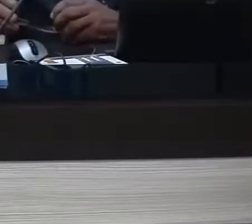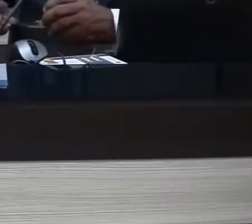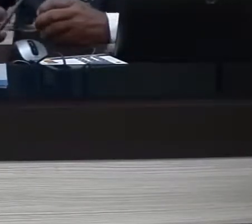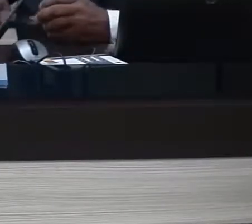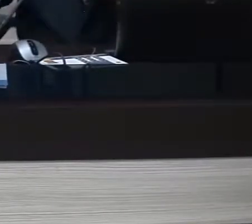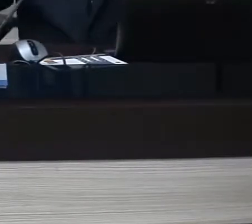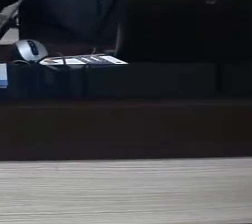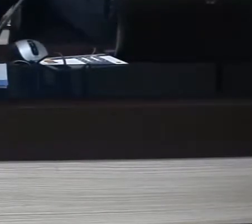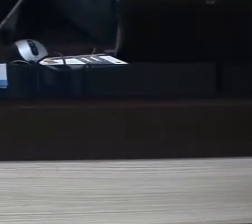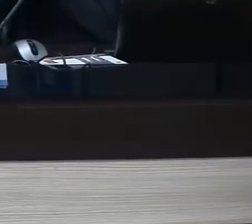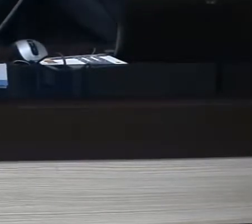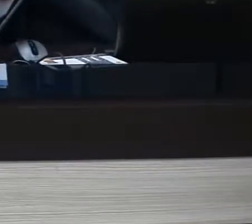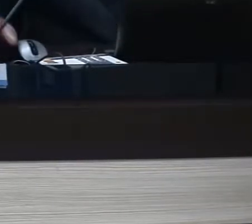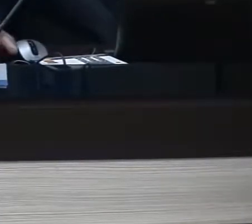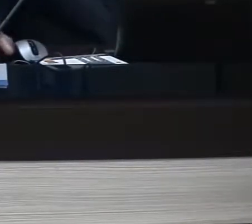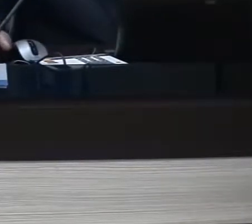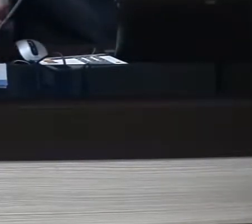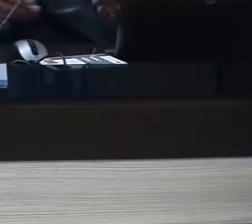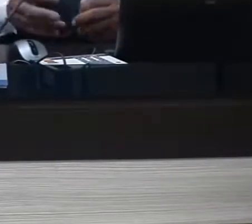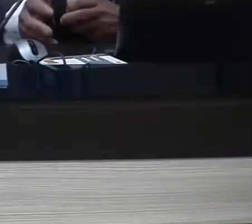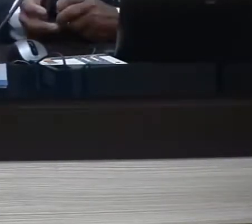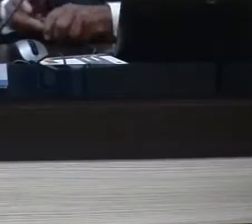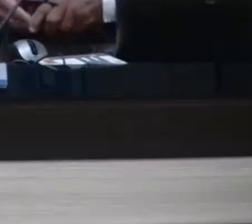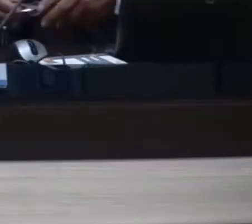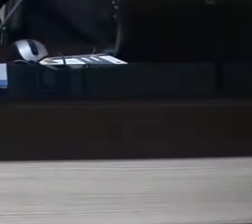Pode ler? Pode ler.